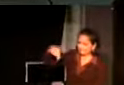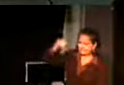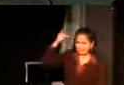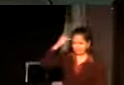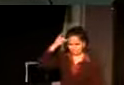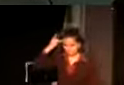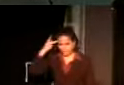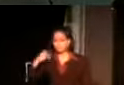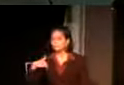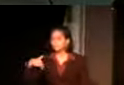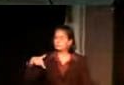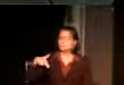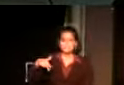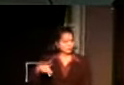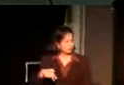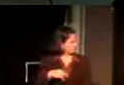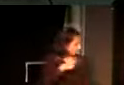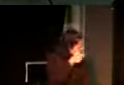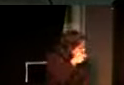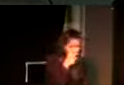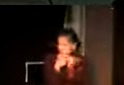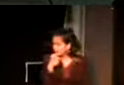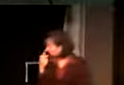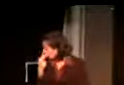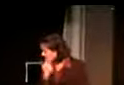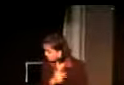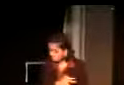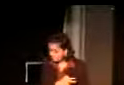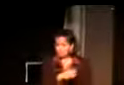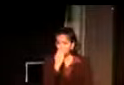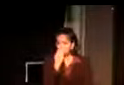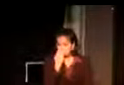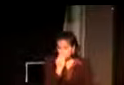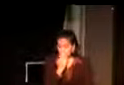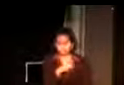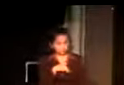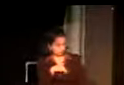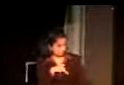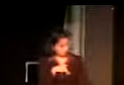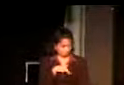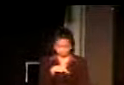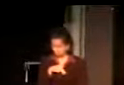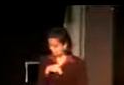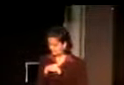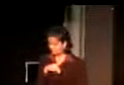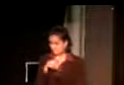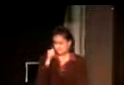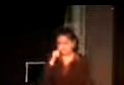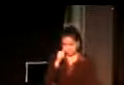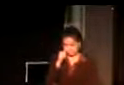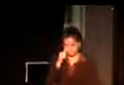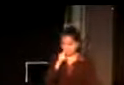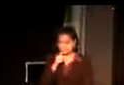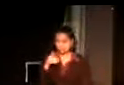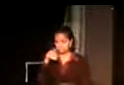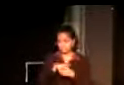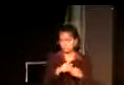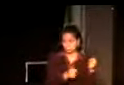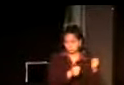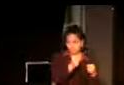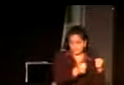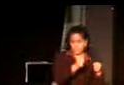naquela época as prostitutas ficavam dentro de Kombis e os clientes passavam